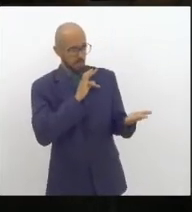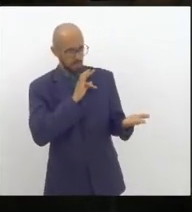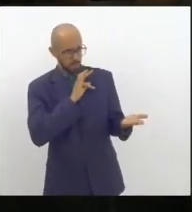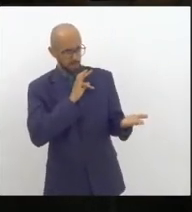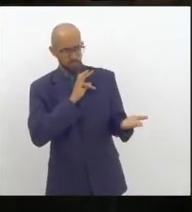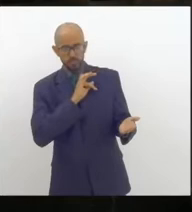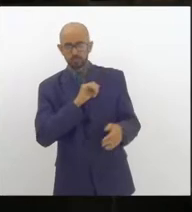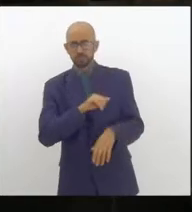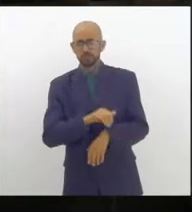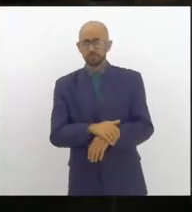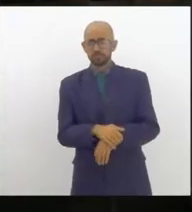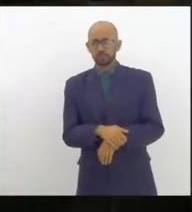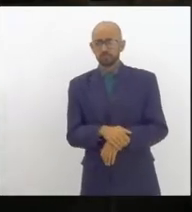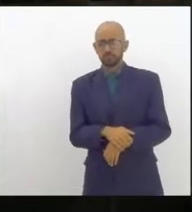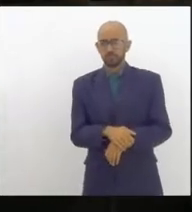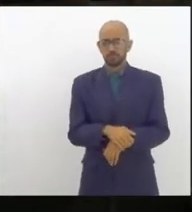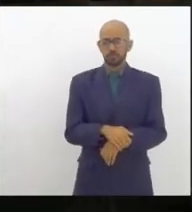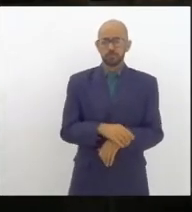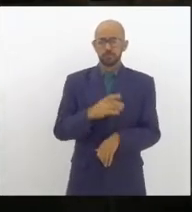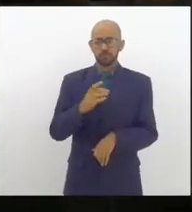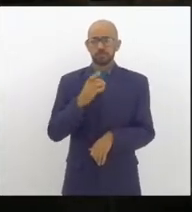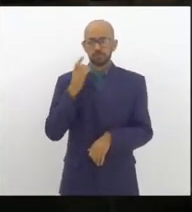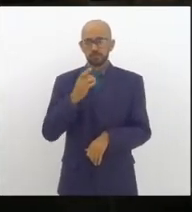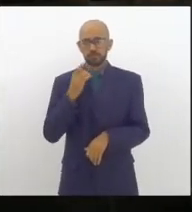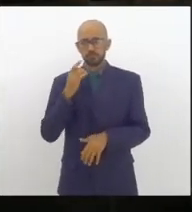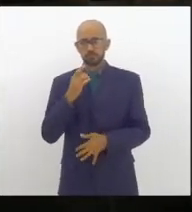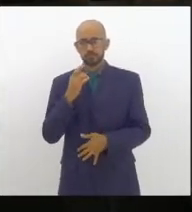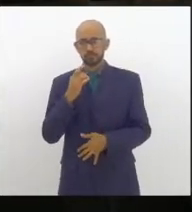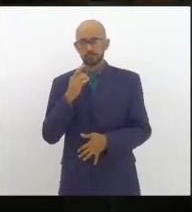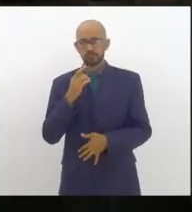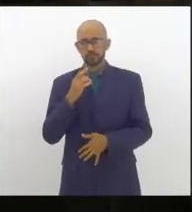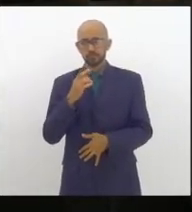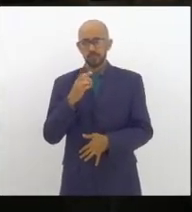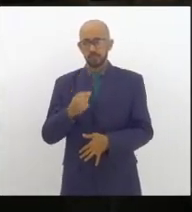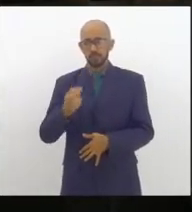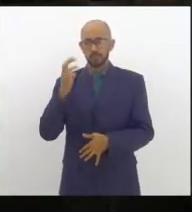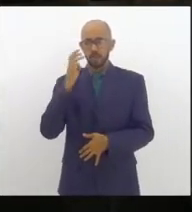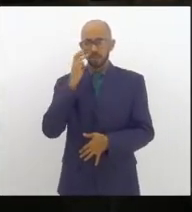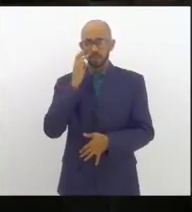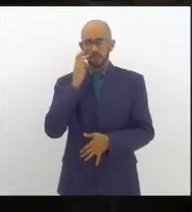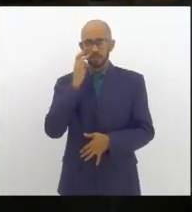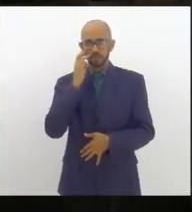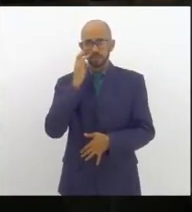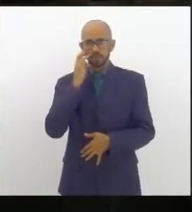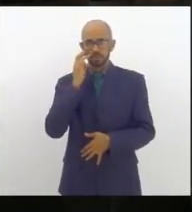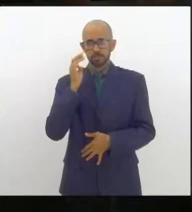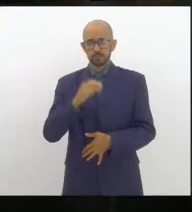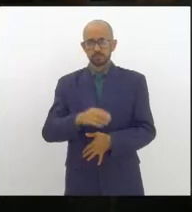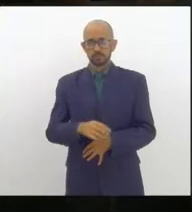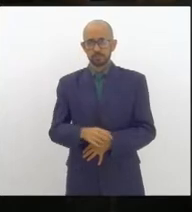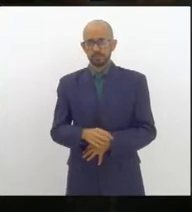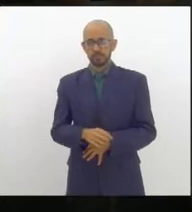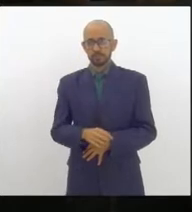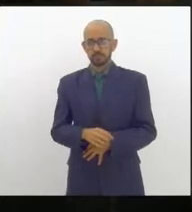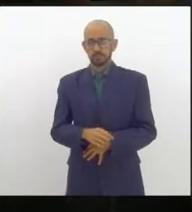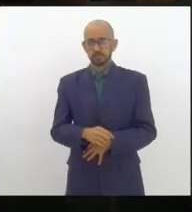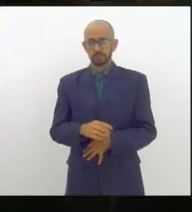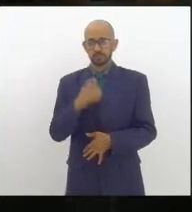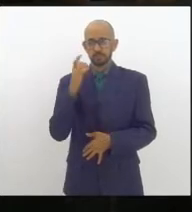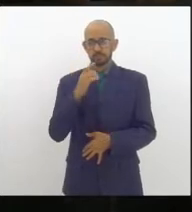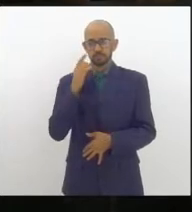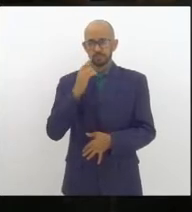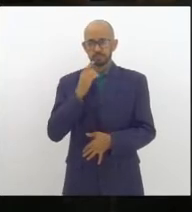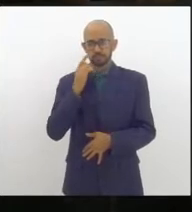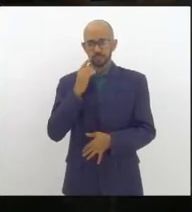Rocha do tempo tado waldeck Carneiro do